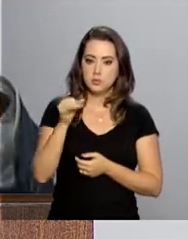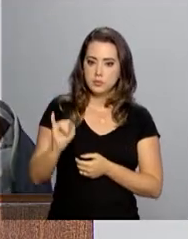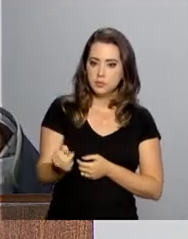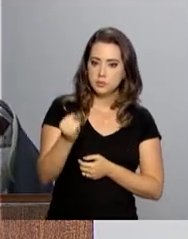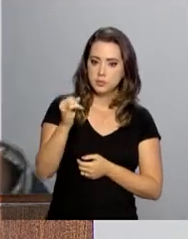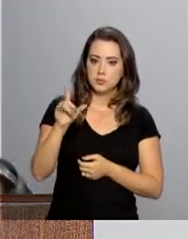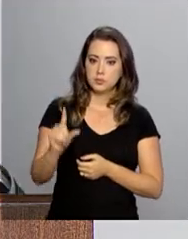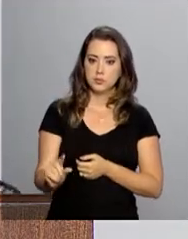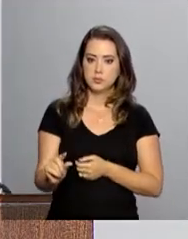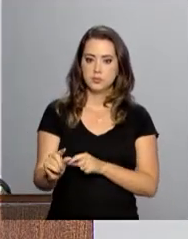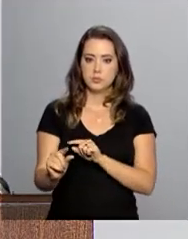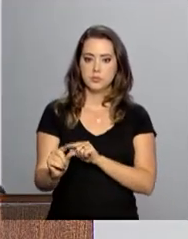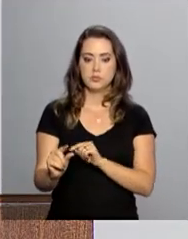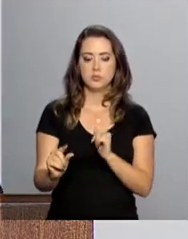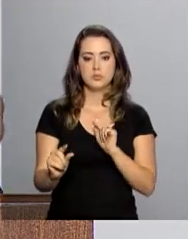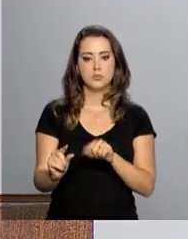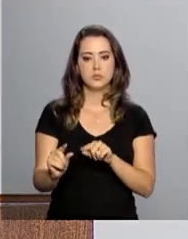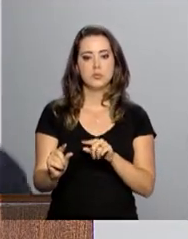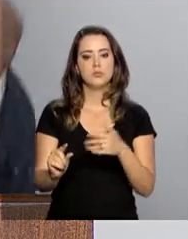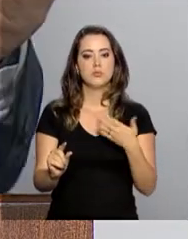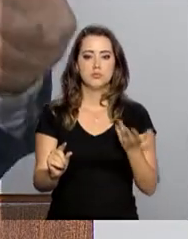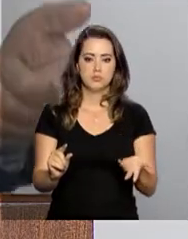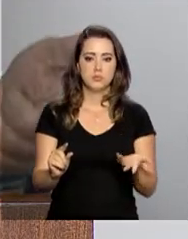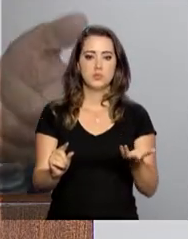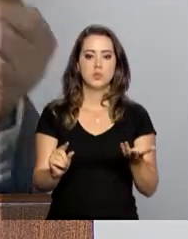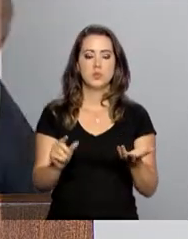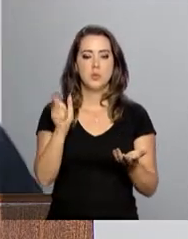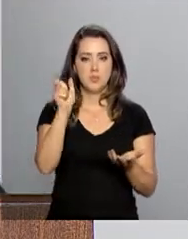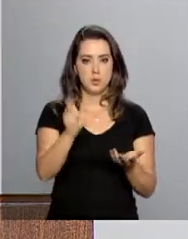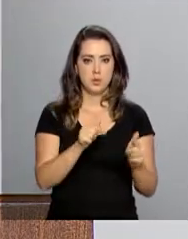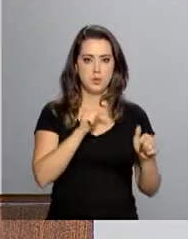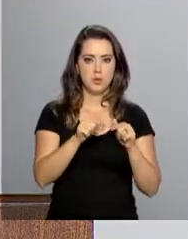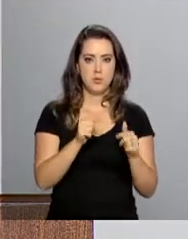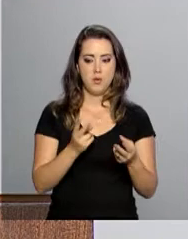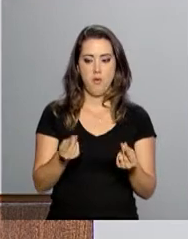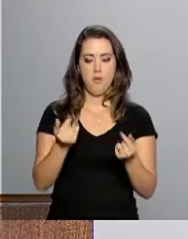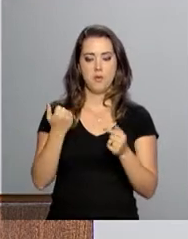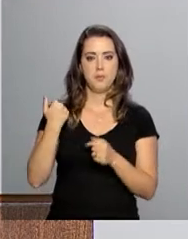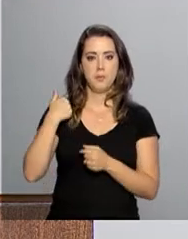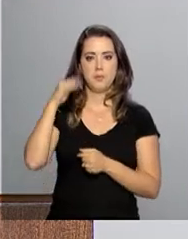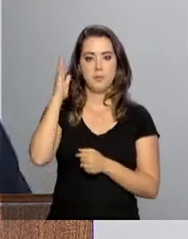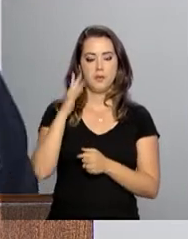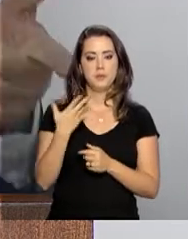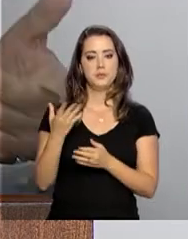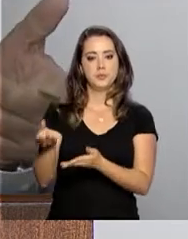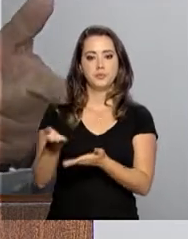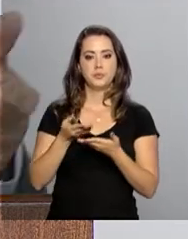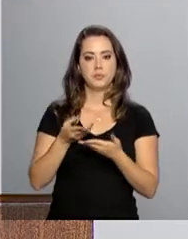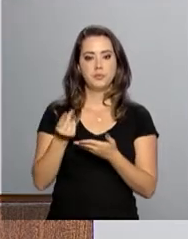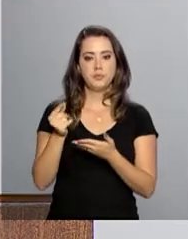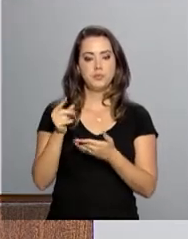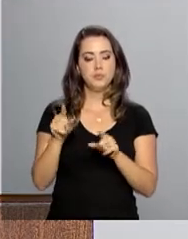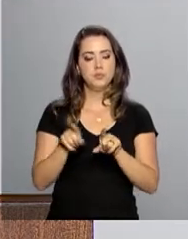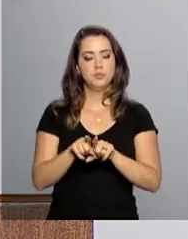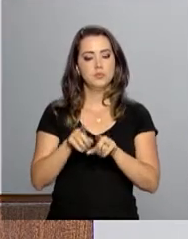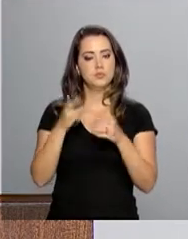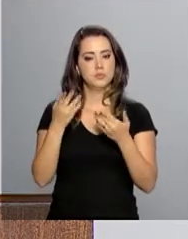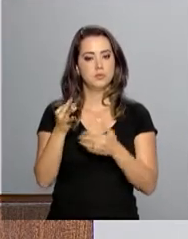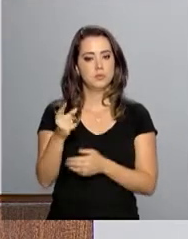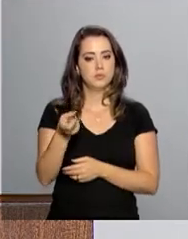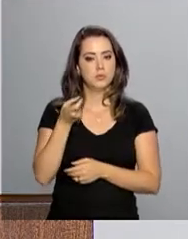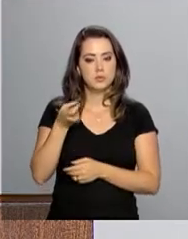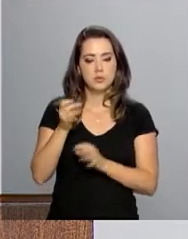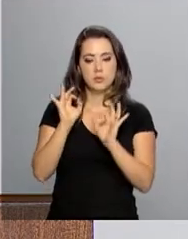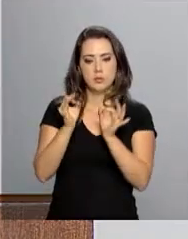juros diminuem. E, logicamente, que o trabalhador tem um valor maior do recebimento desse crédito, em taxas e